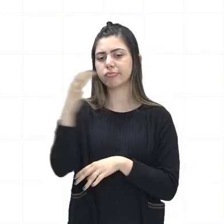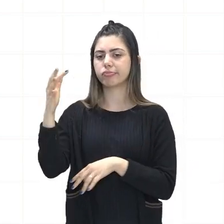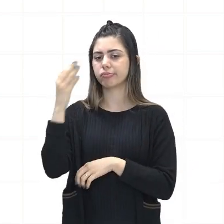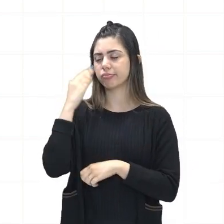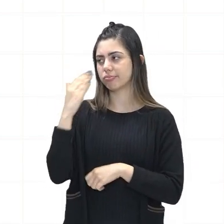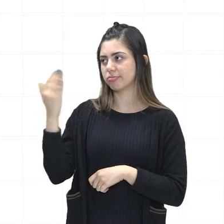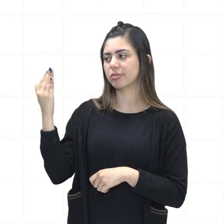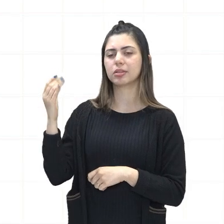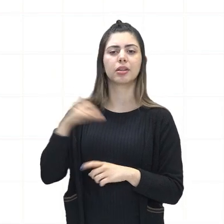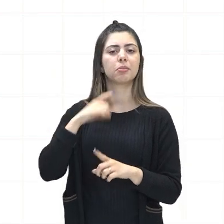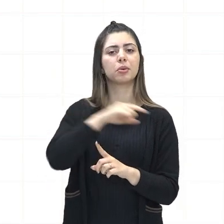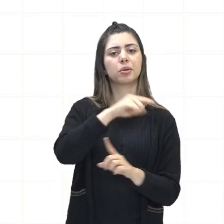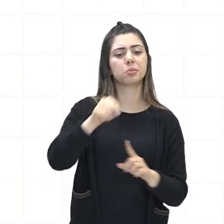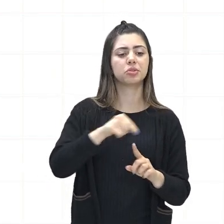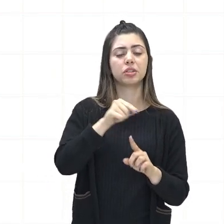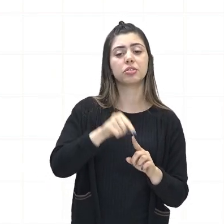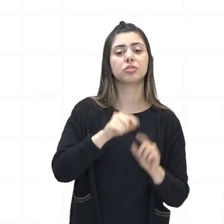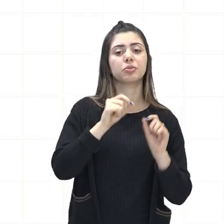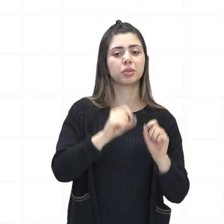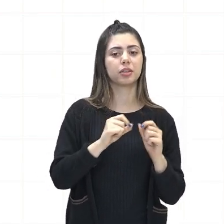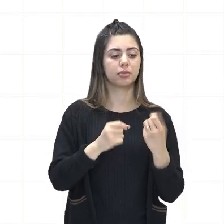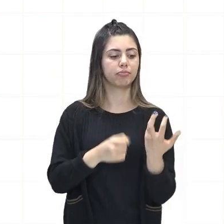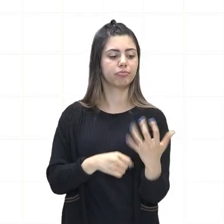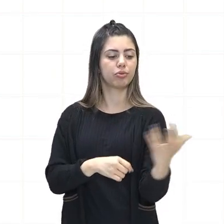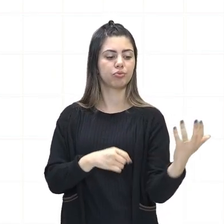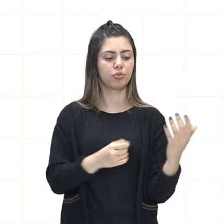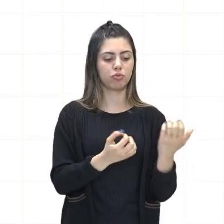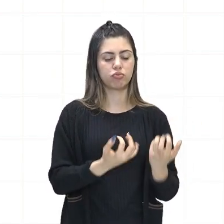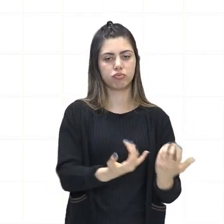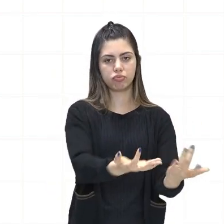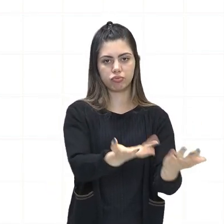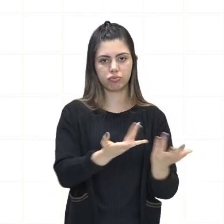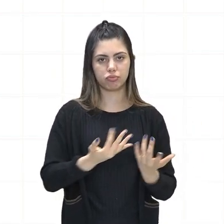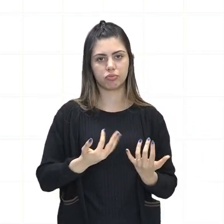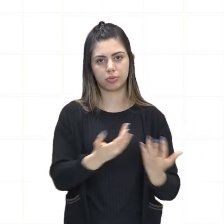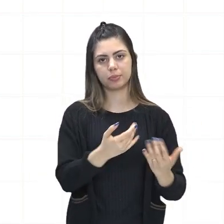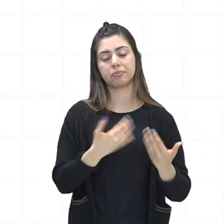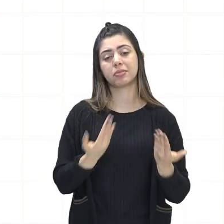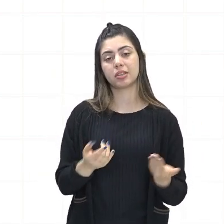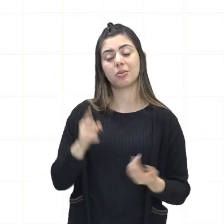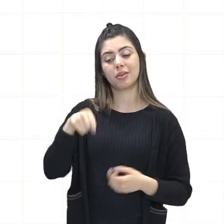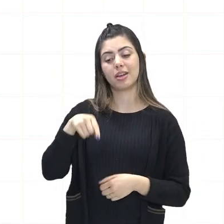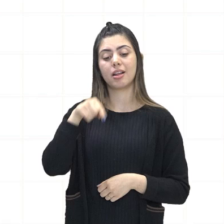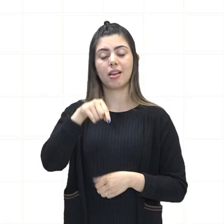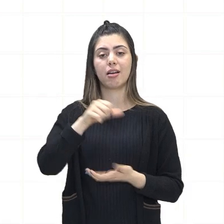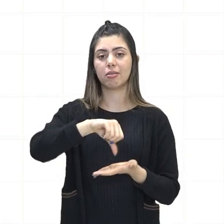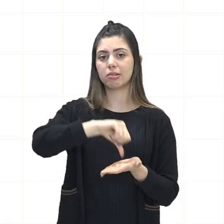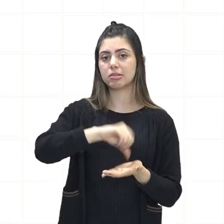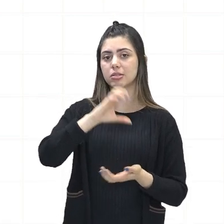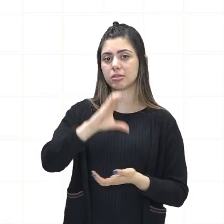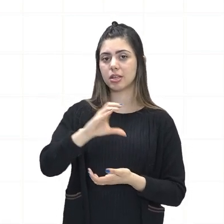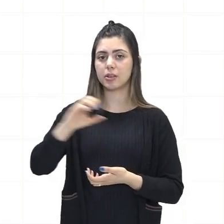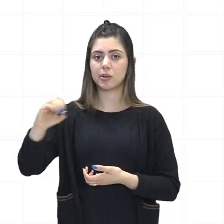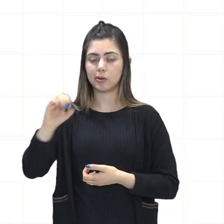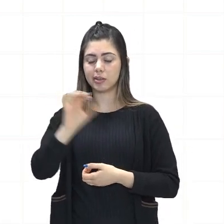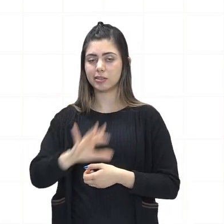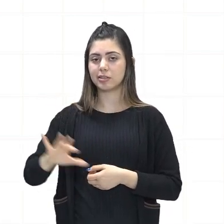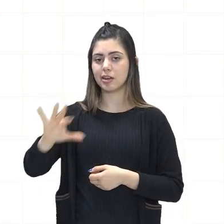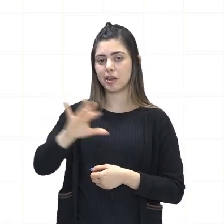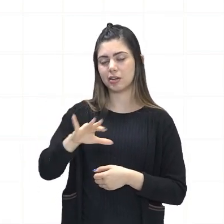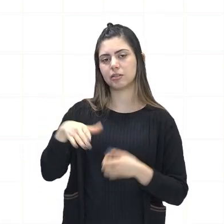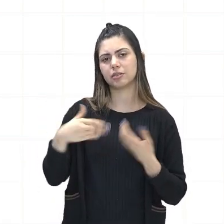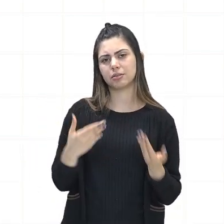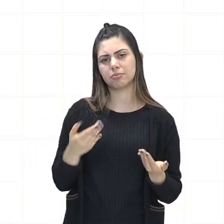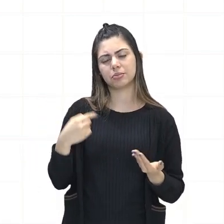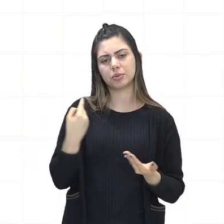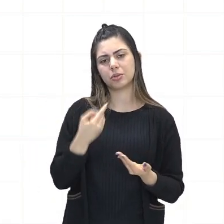à produção agropecuária. E justamente por ser na região centro-oeste, a região centro-oeste é uma área que